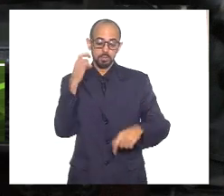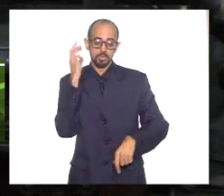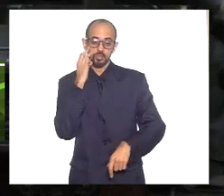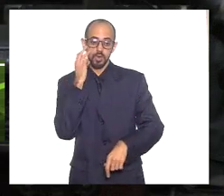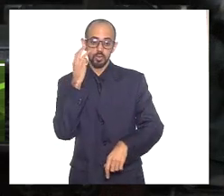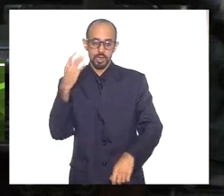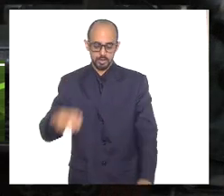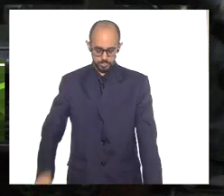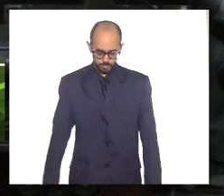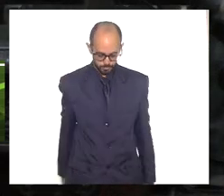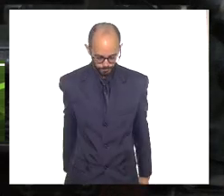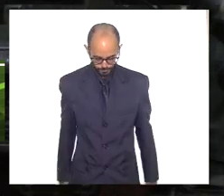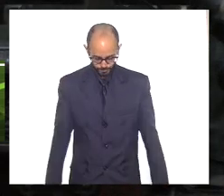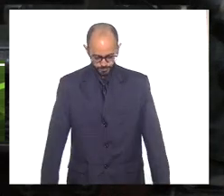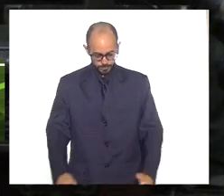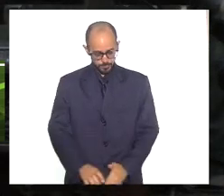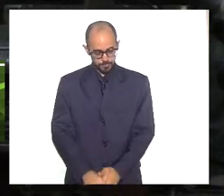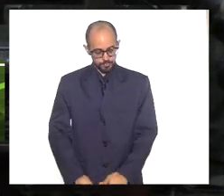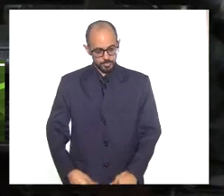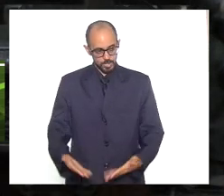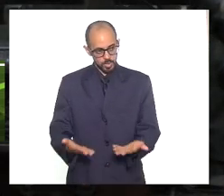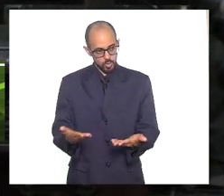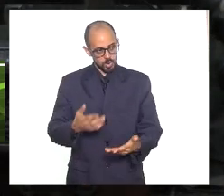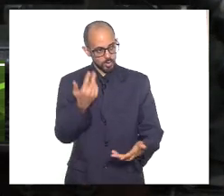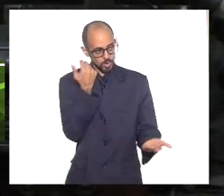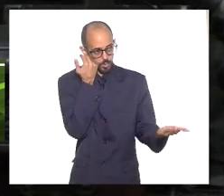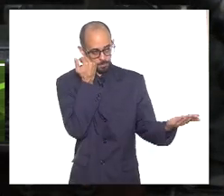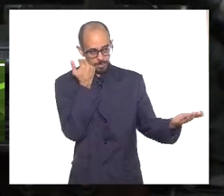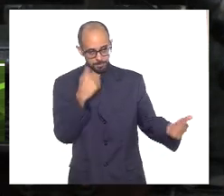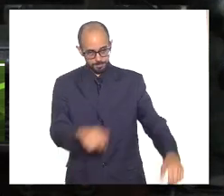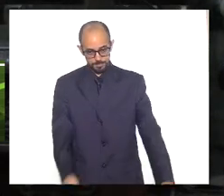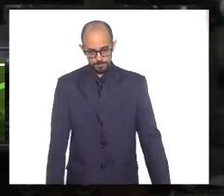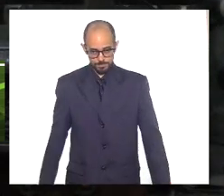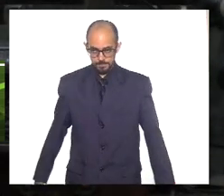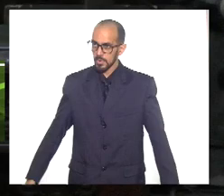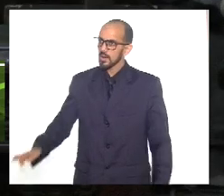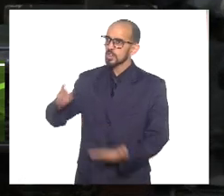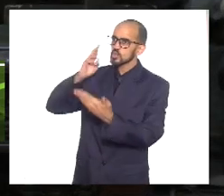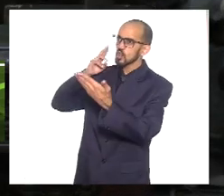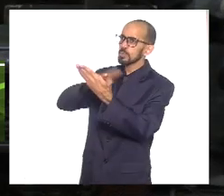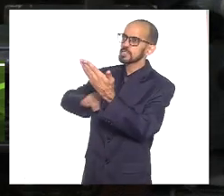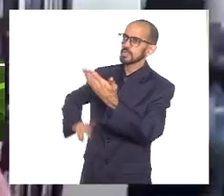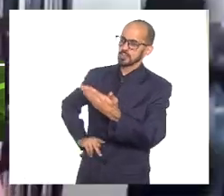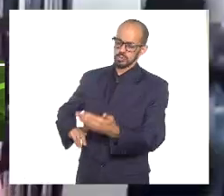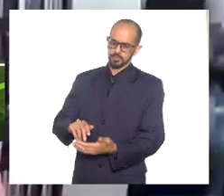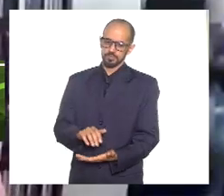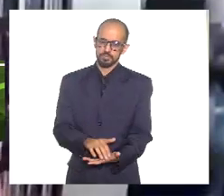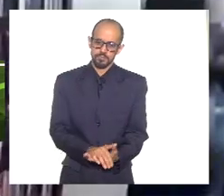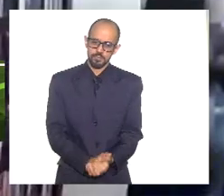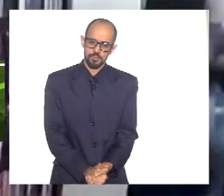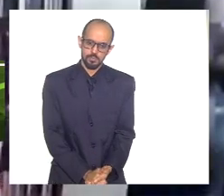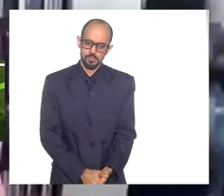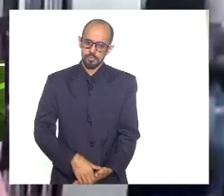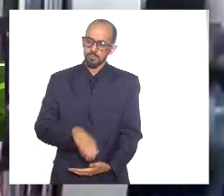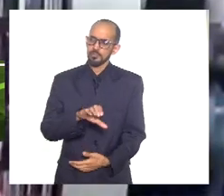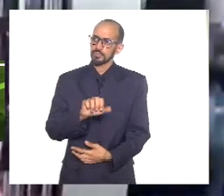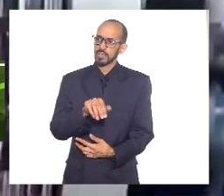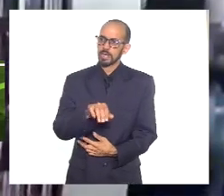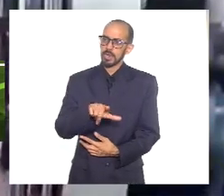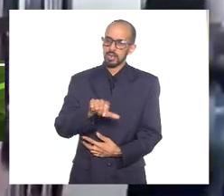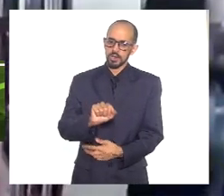deputado Valdeque Carneiro. Com a palavra, o deputado Eliomar Coelho. Senhor presidente, Márcio